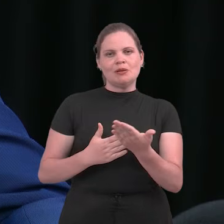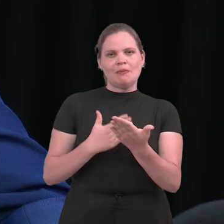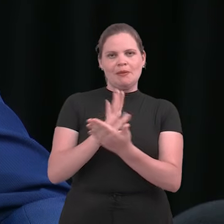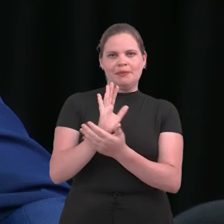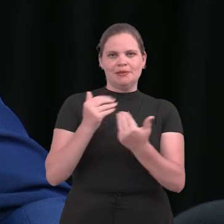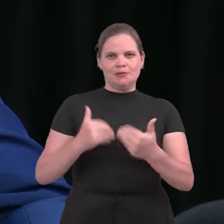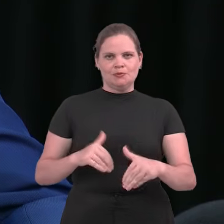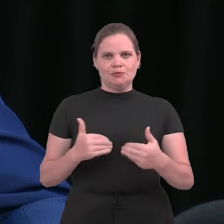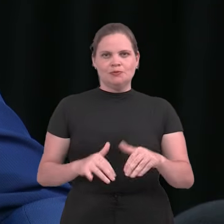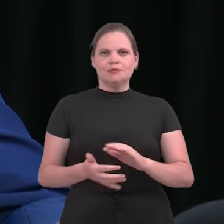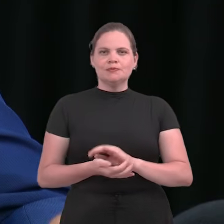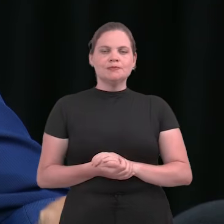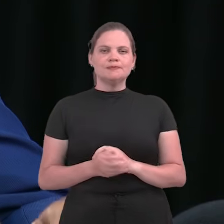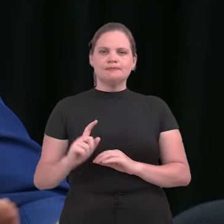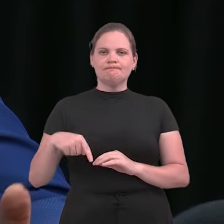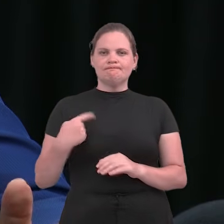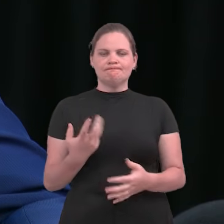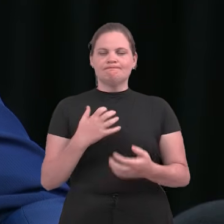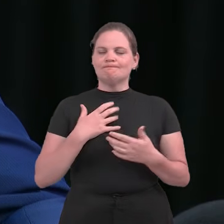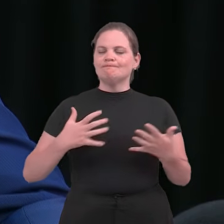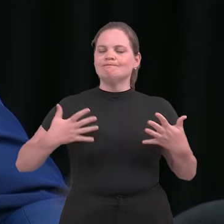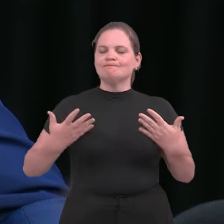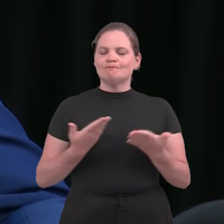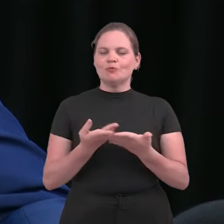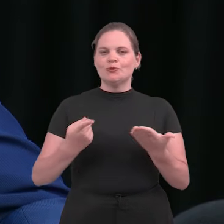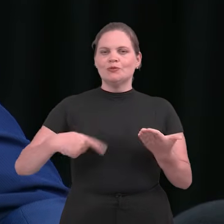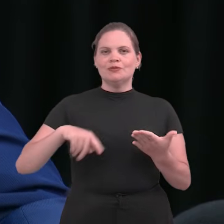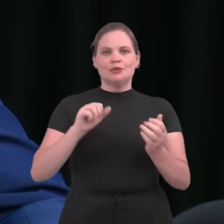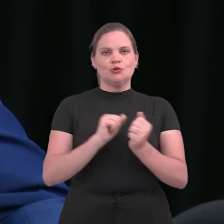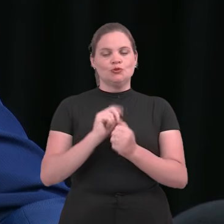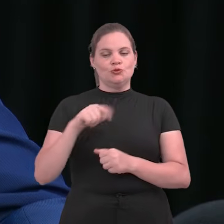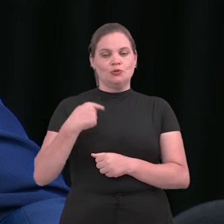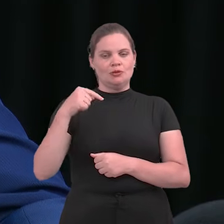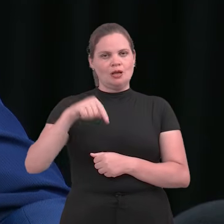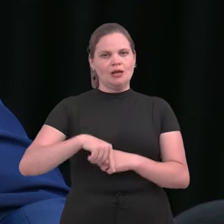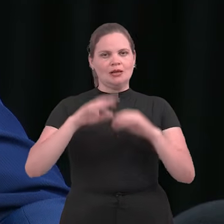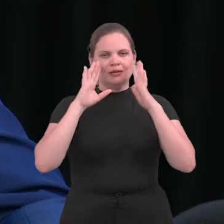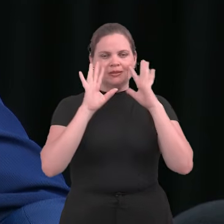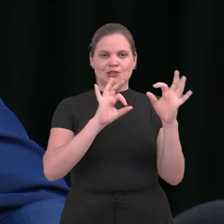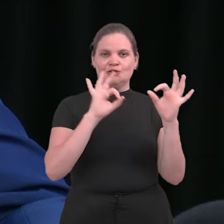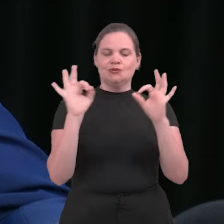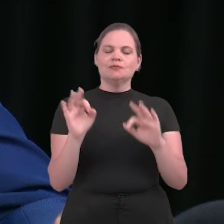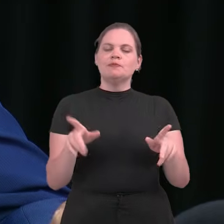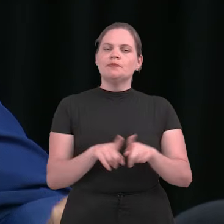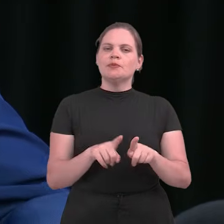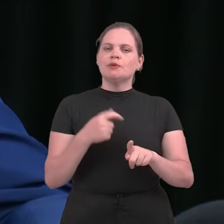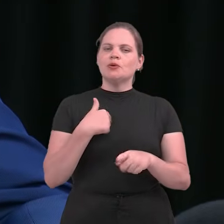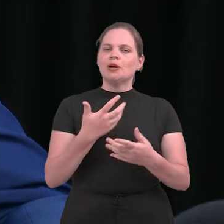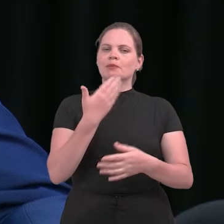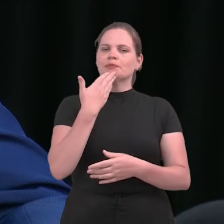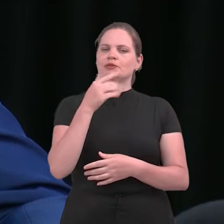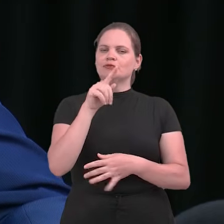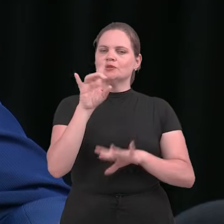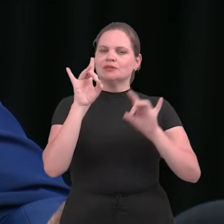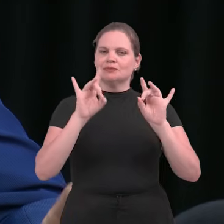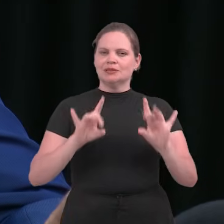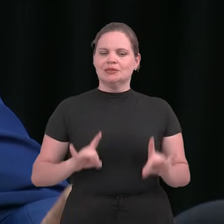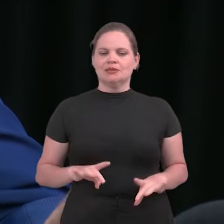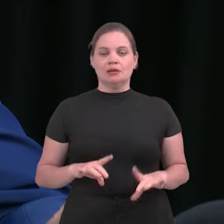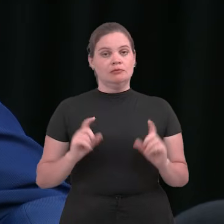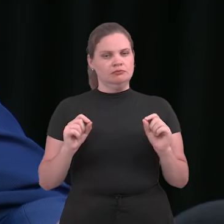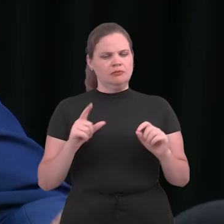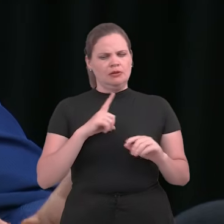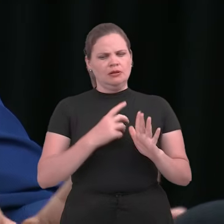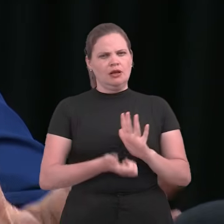concursos públicos. Uma alegria imensa ter você aqui nos dando a sua audiência. E eu quero fazer um pedido especial.